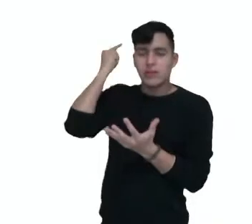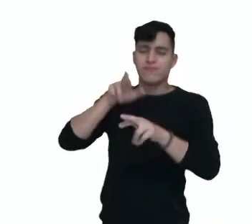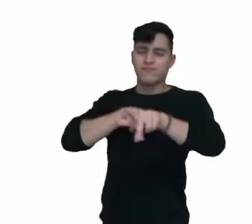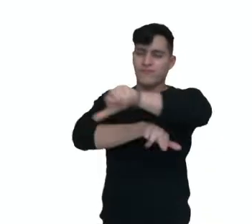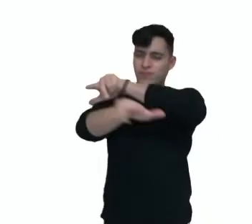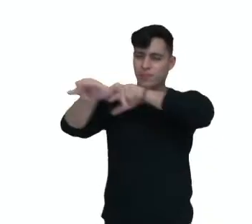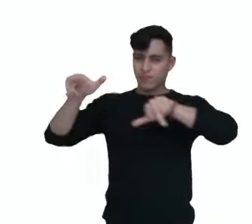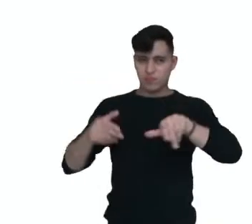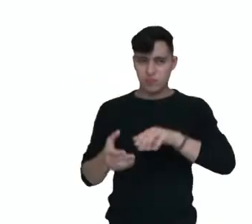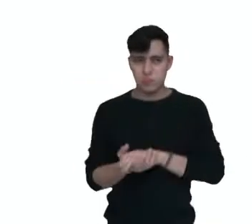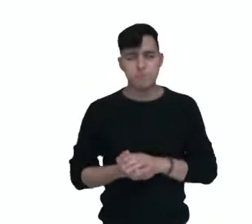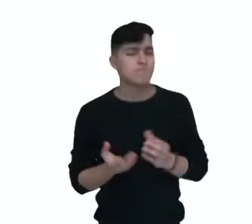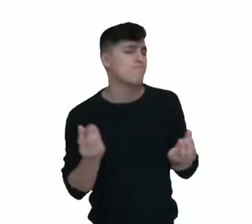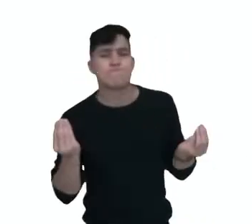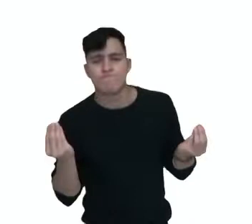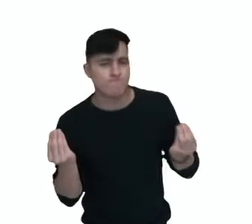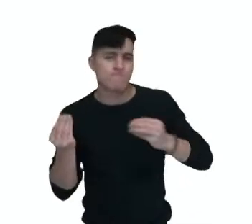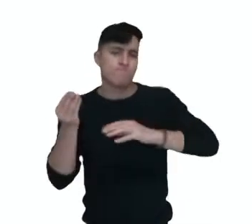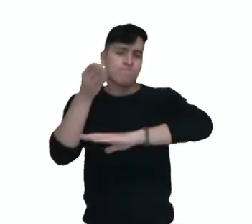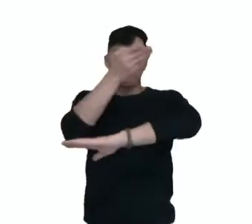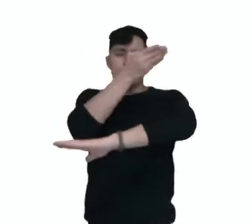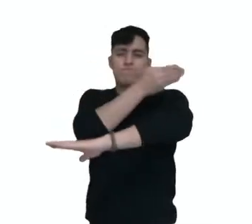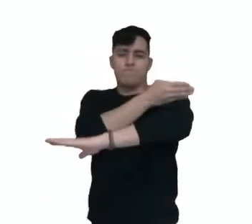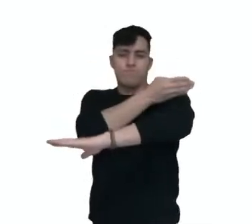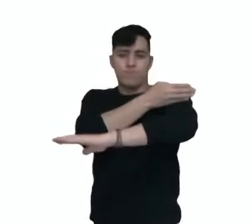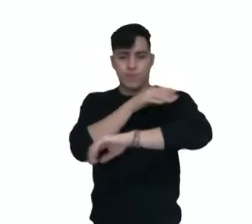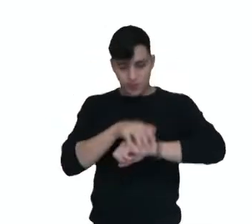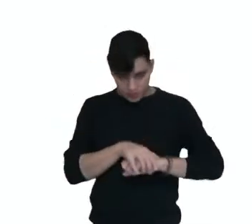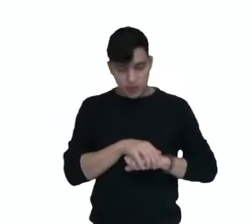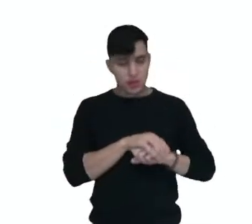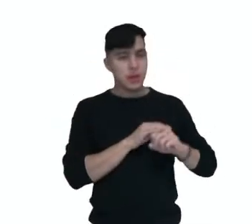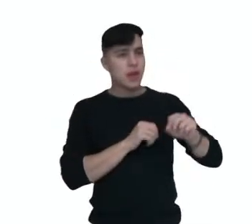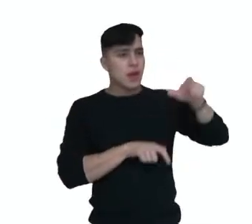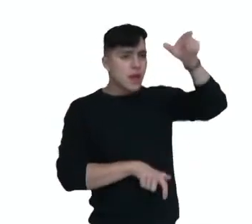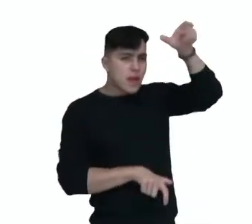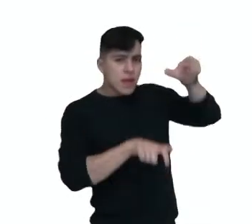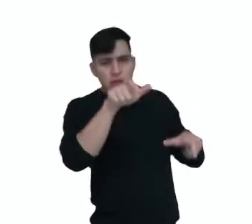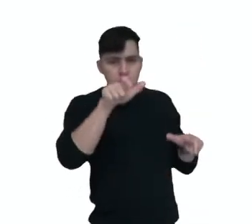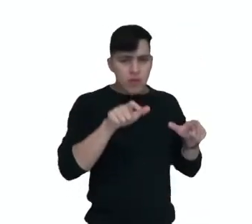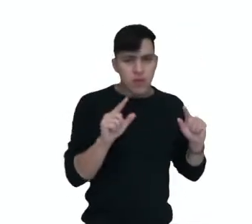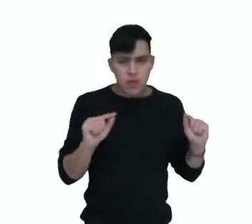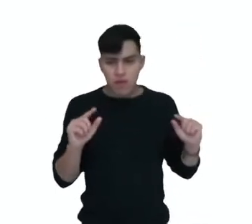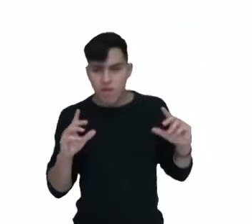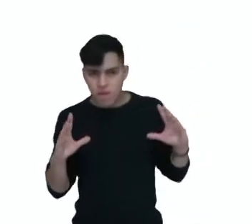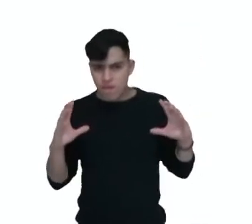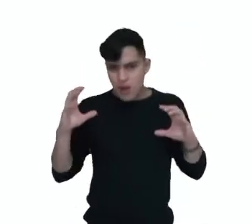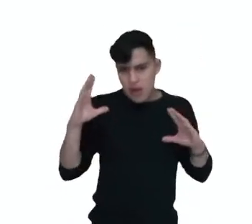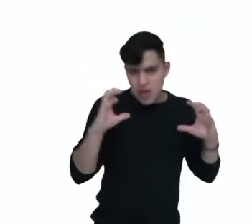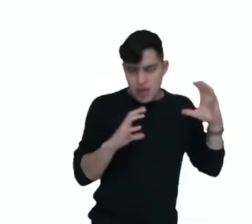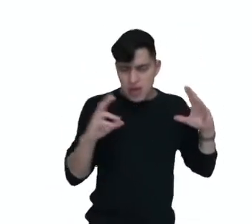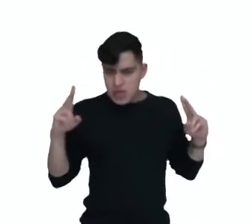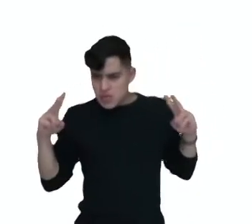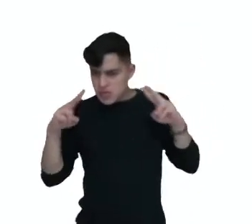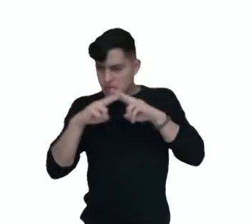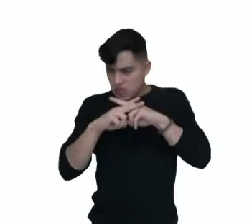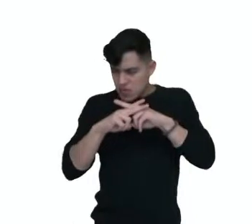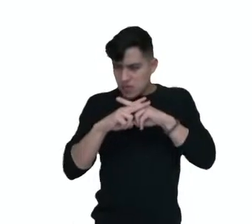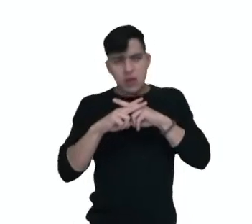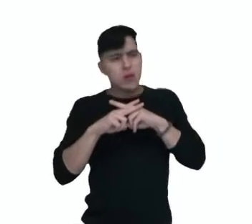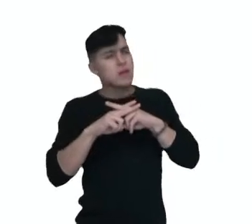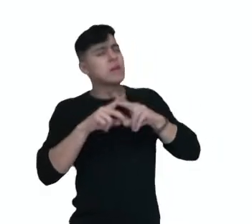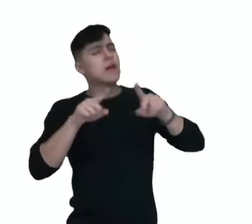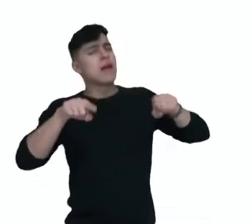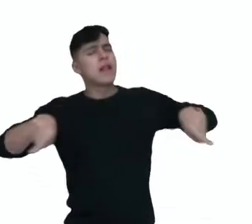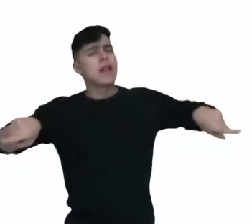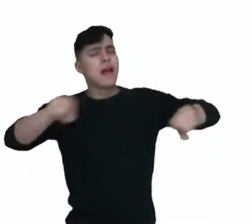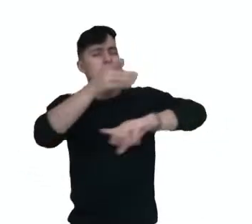foi essa luta na pré-história? Os homens nessa época utilizavam a luta para brigar. Então, na antiguidade, eles lutavam